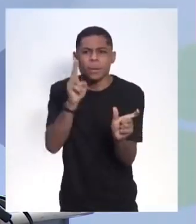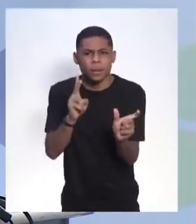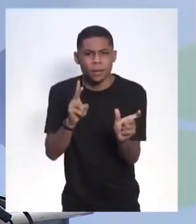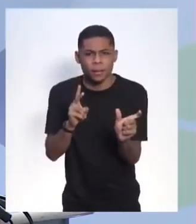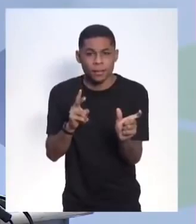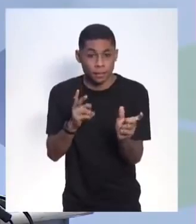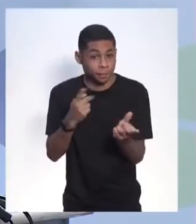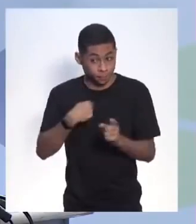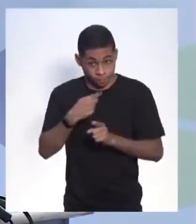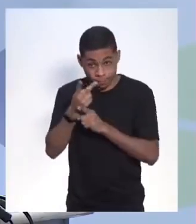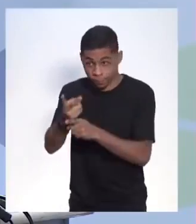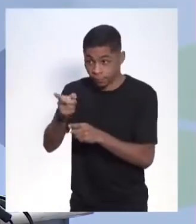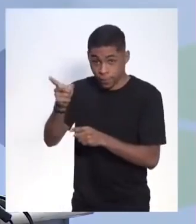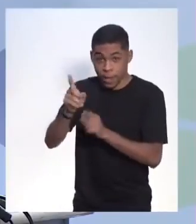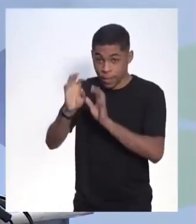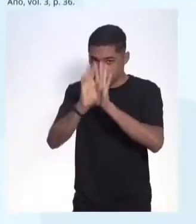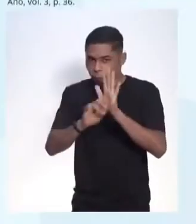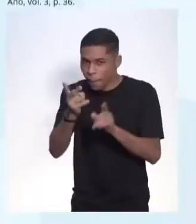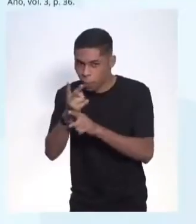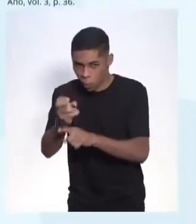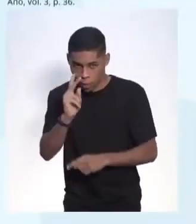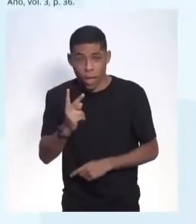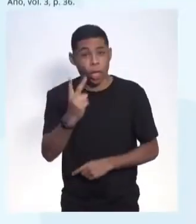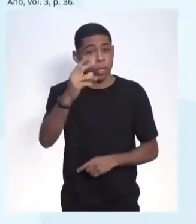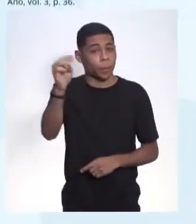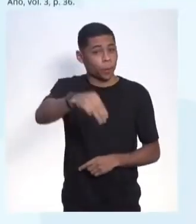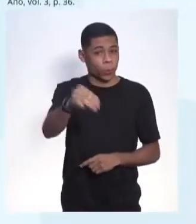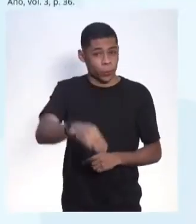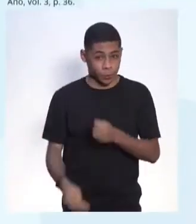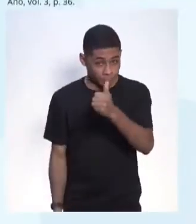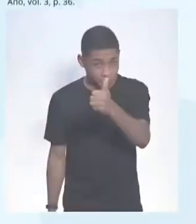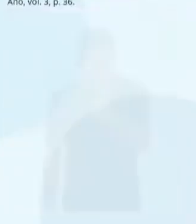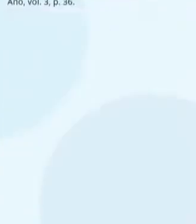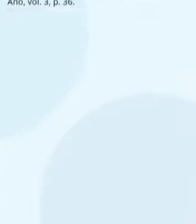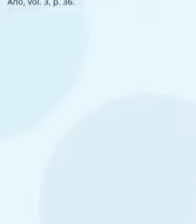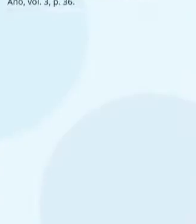e vocês vão procurar essas palavras, tá bom? 2 minutinhos.